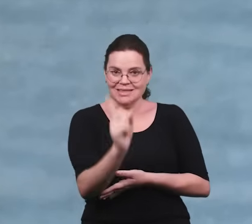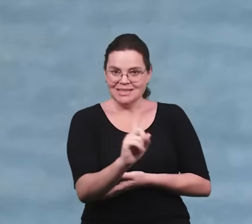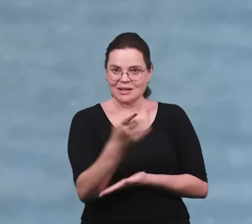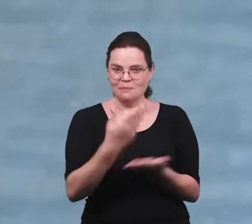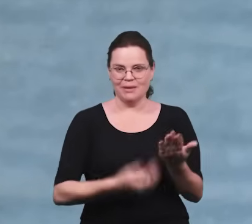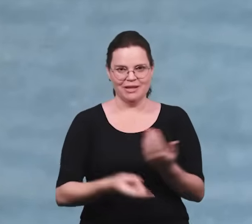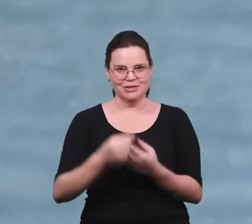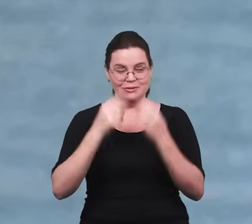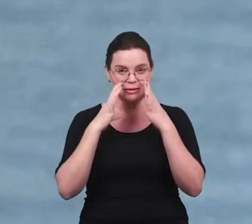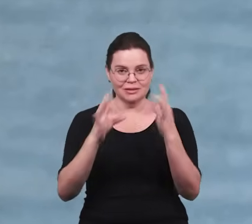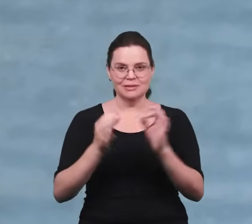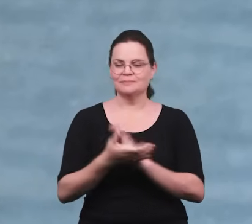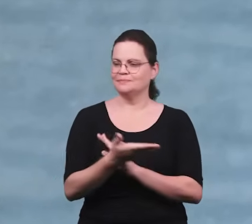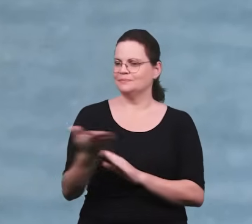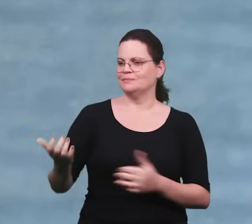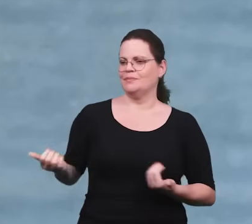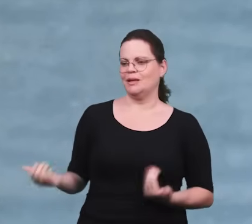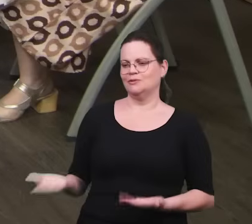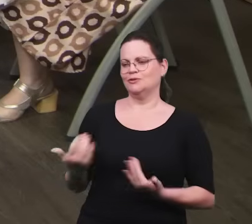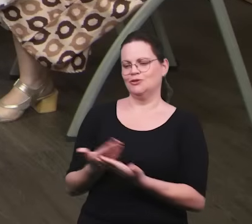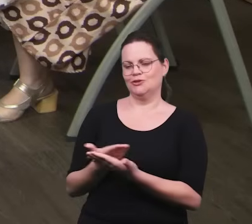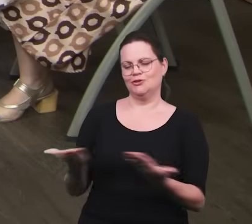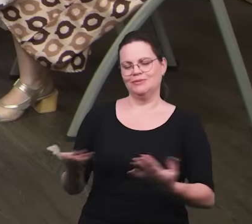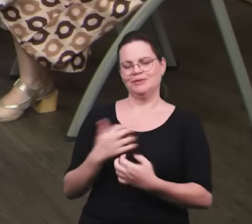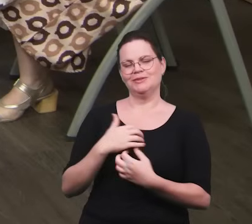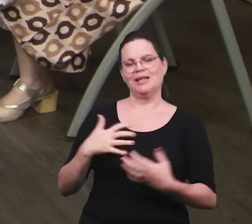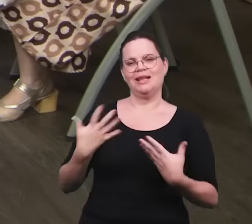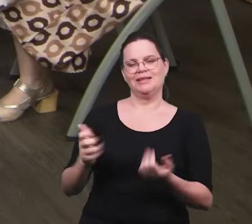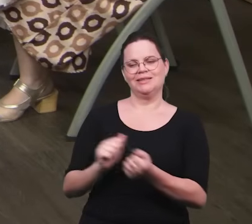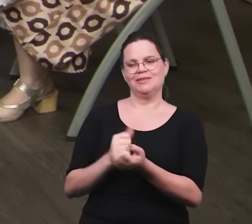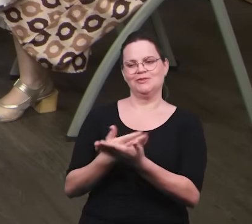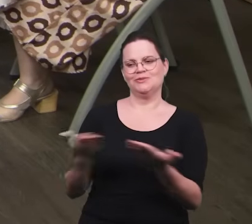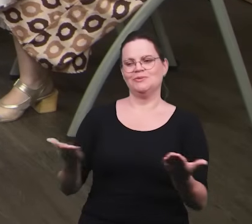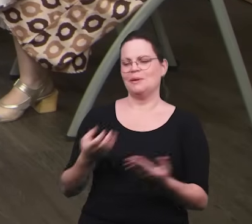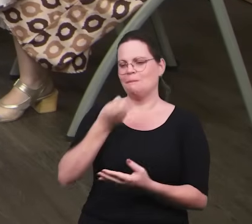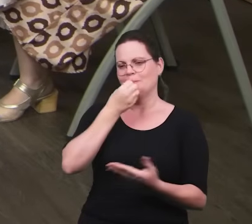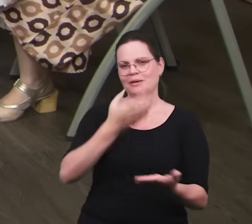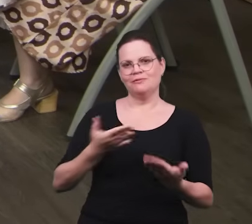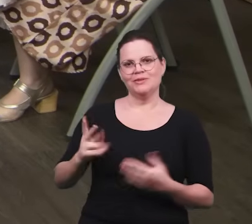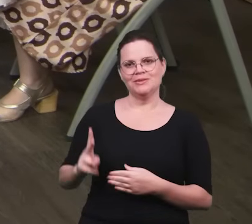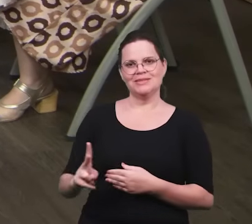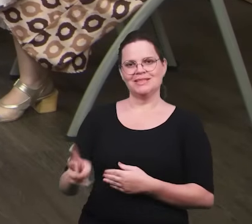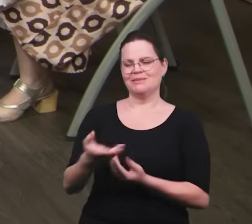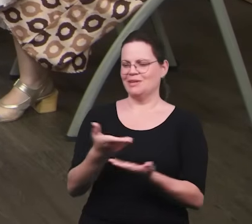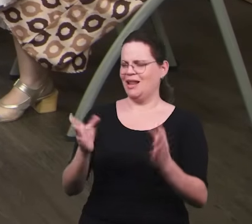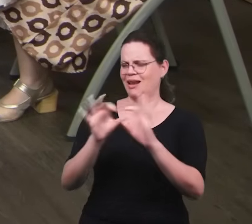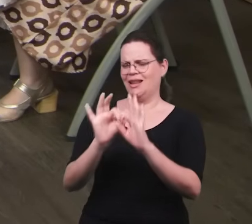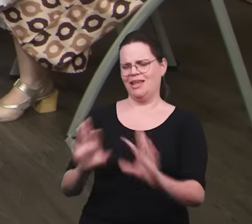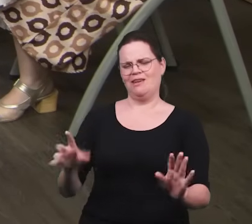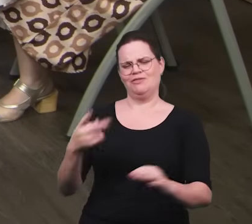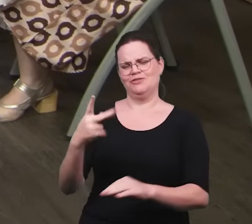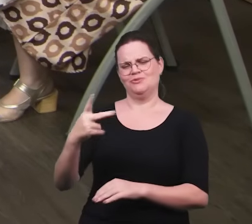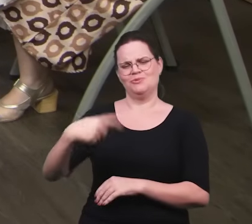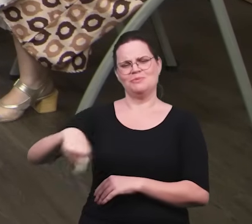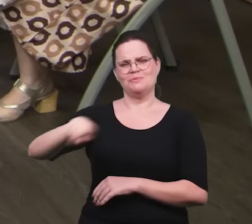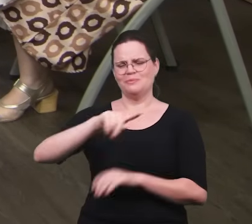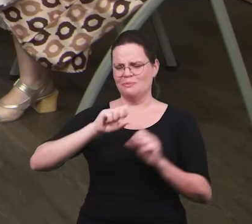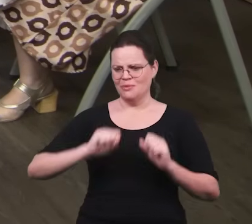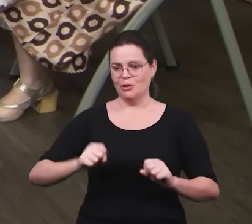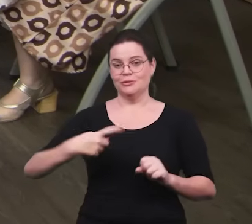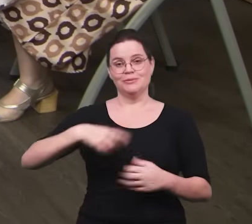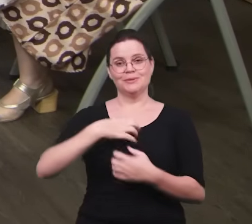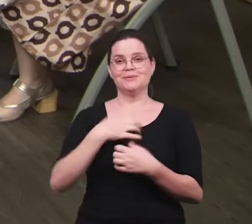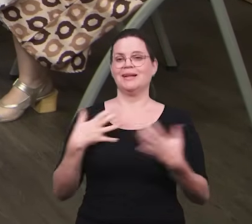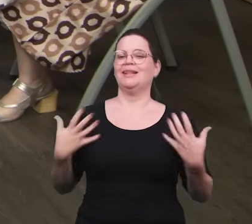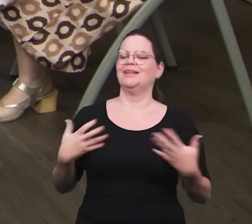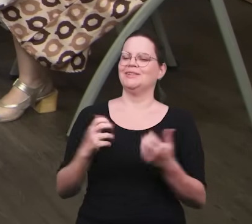não perder. Fica ligado, hein? Aos jovens que estão aqui no estúdio, uma alegria tê-los conosco. Sejam sempre bem-vindos à casa de vocês. Tá? A gente